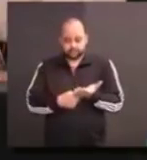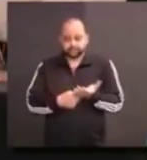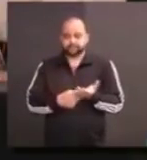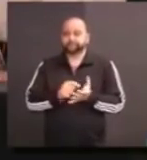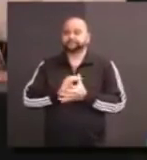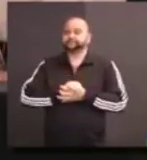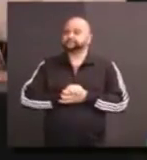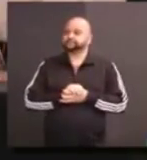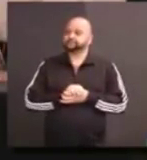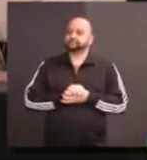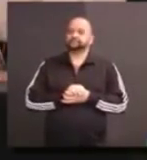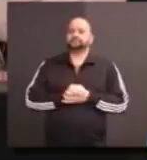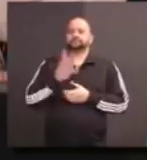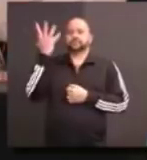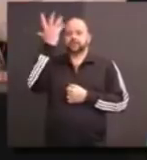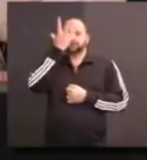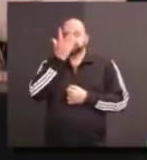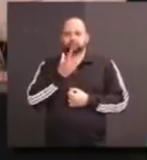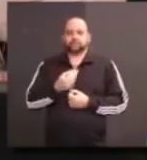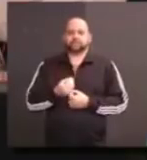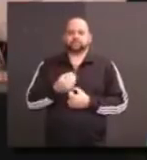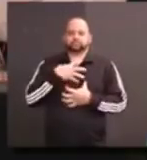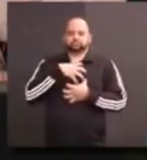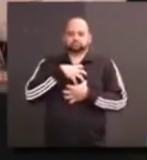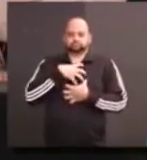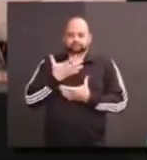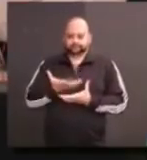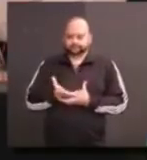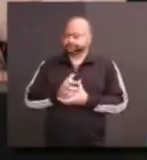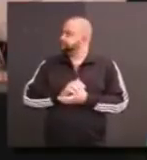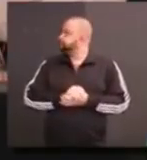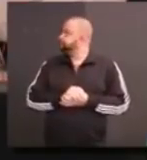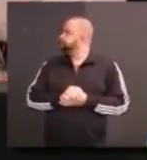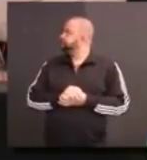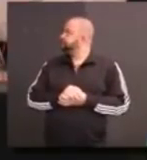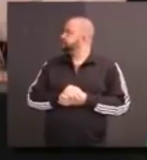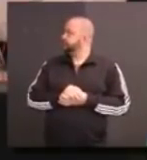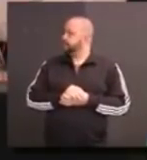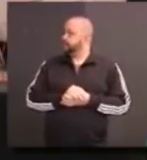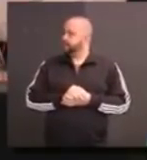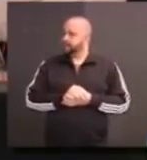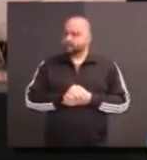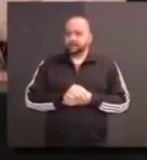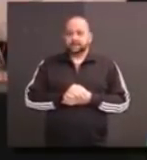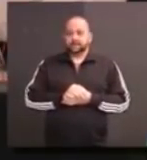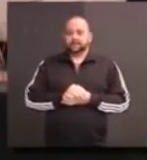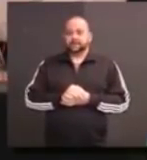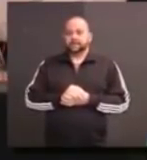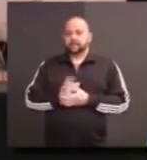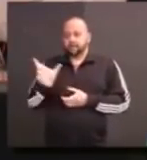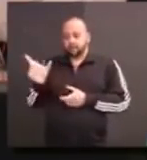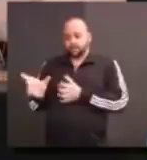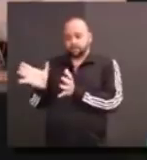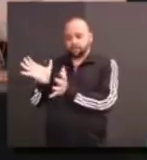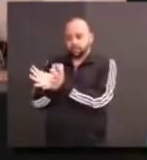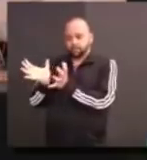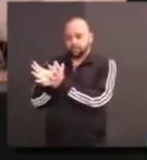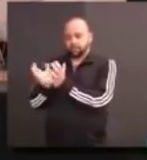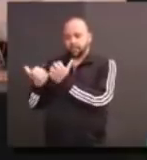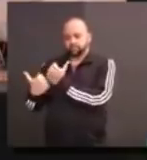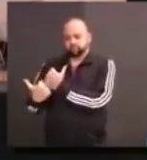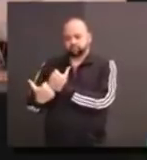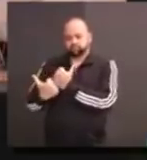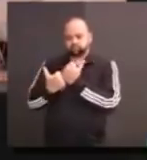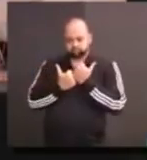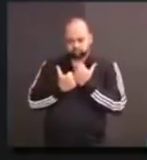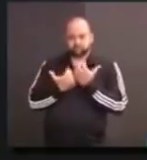marcadamente espiritualista e eles nos apoiaram